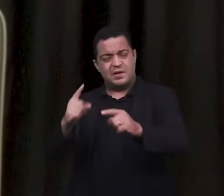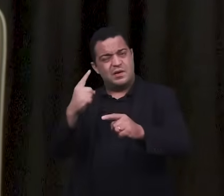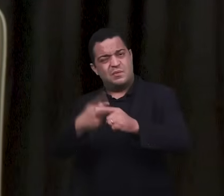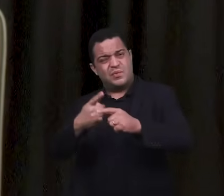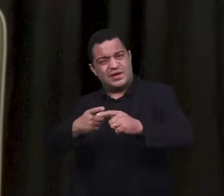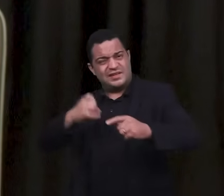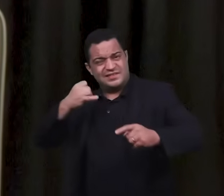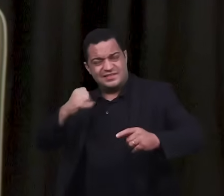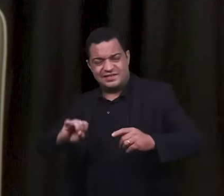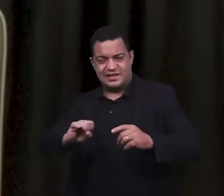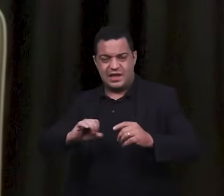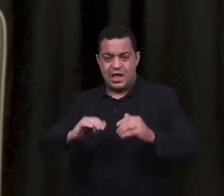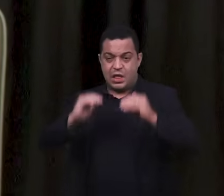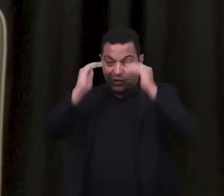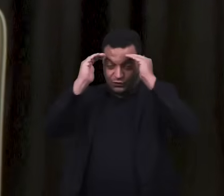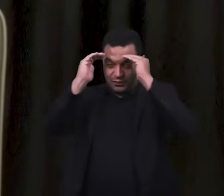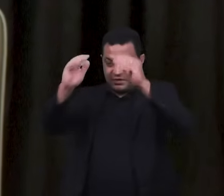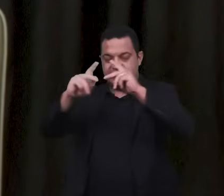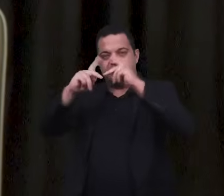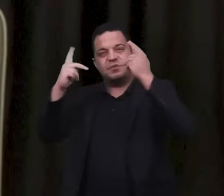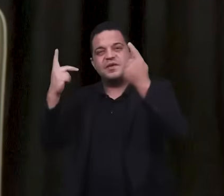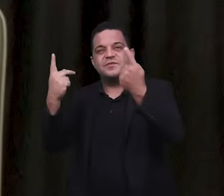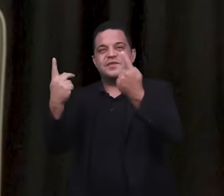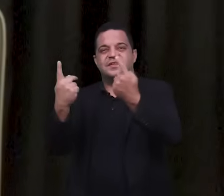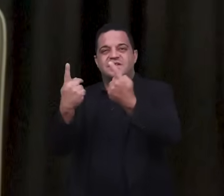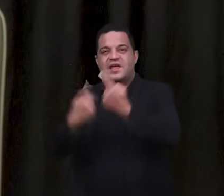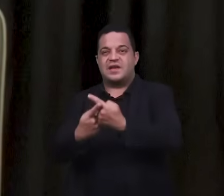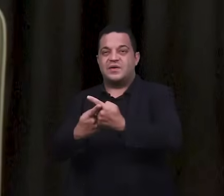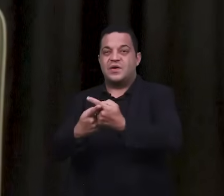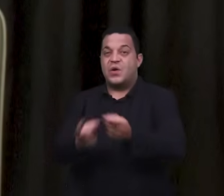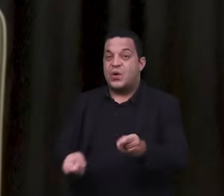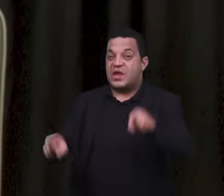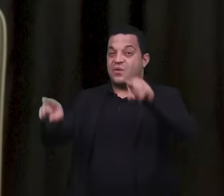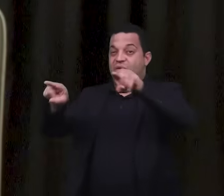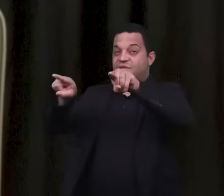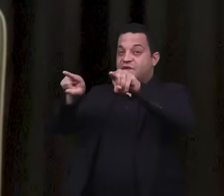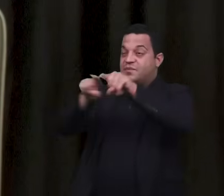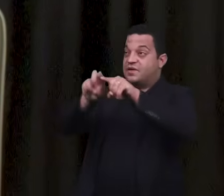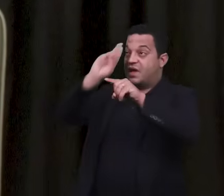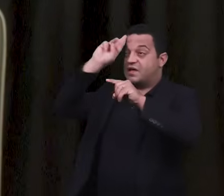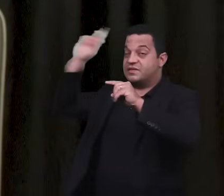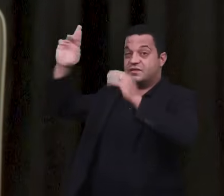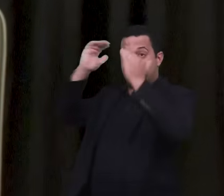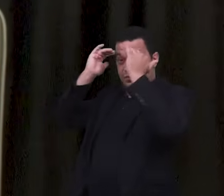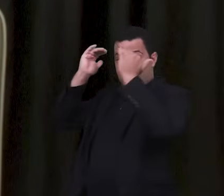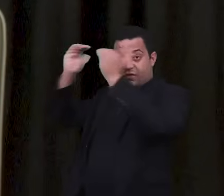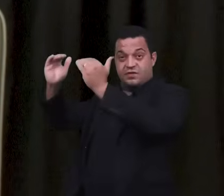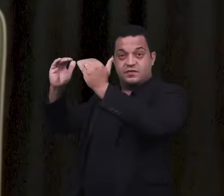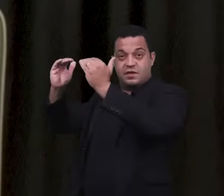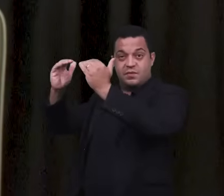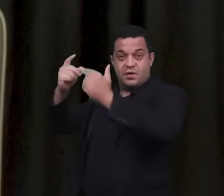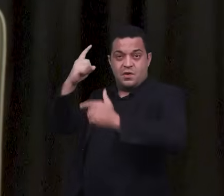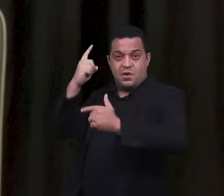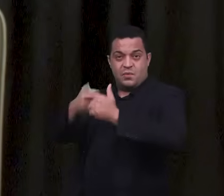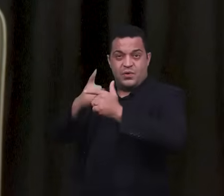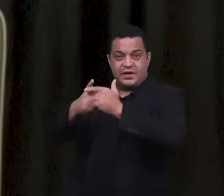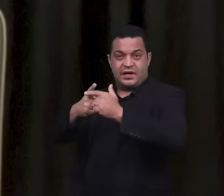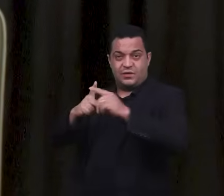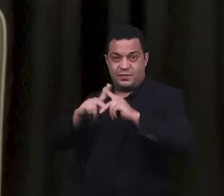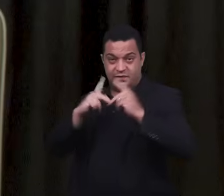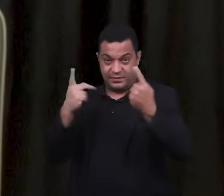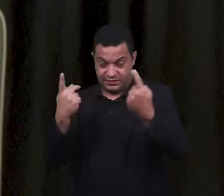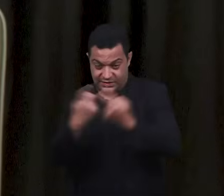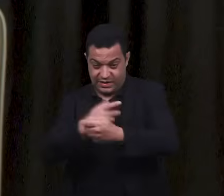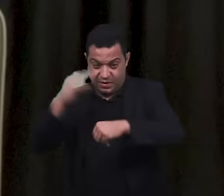falando de governo do Espírito Santo. Exercido por homens, são servos de Deus, mas exercido de acordo com a vontade